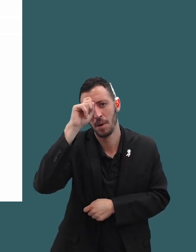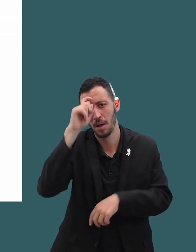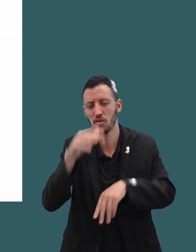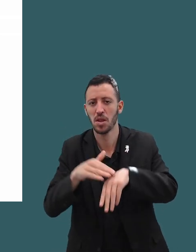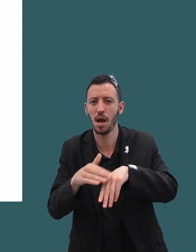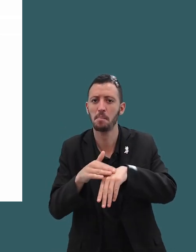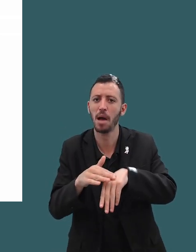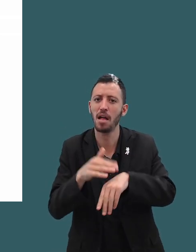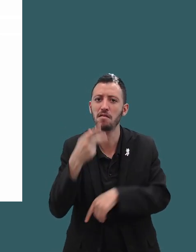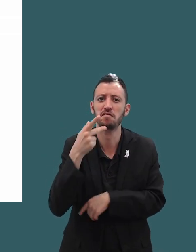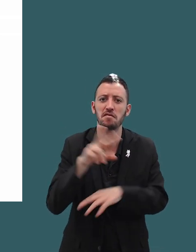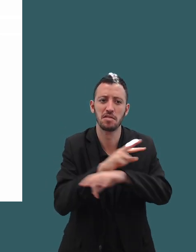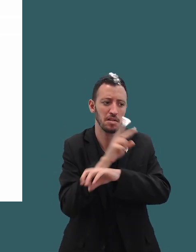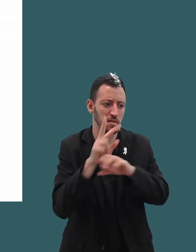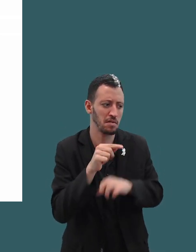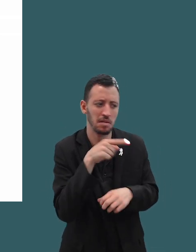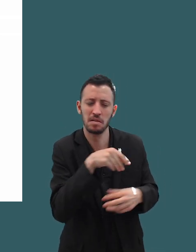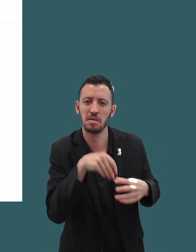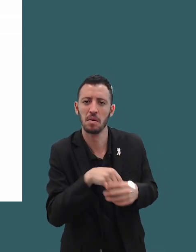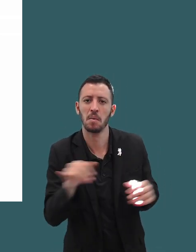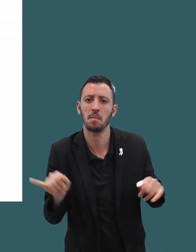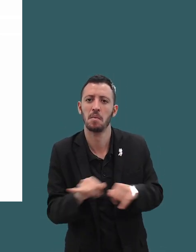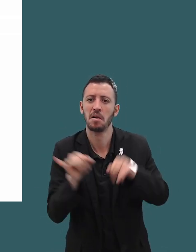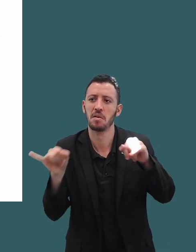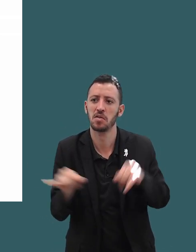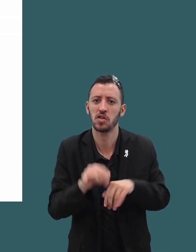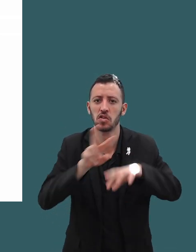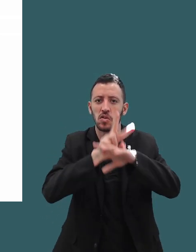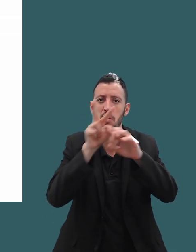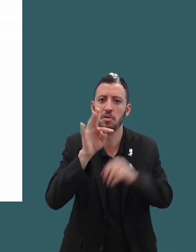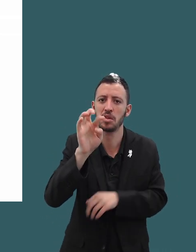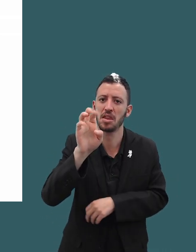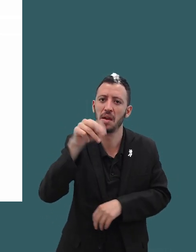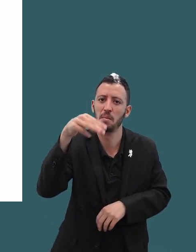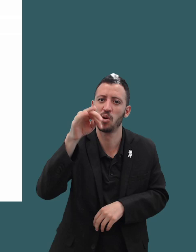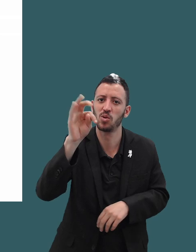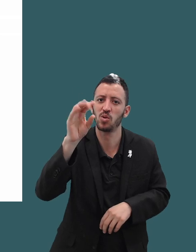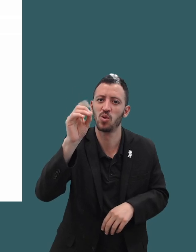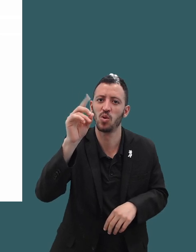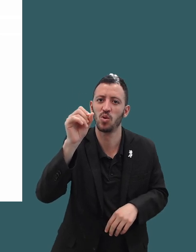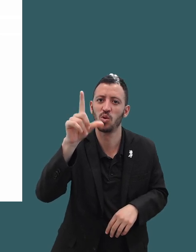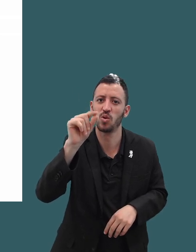dermatologista dizendo para as pessoas bobagem sobre dermatologia. É